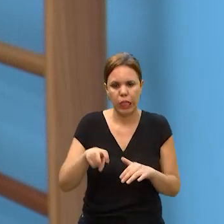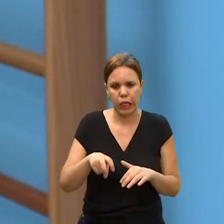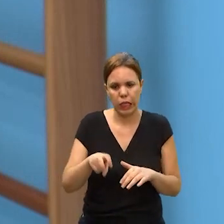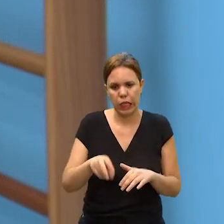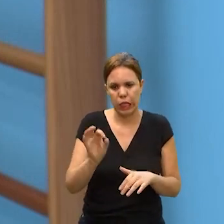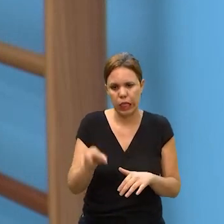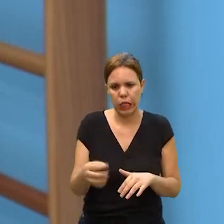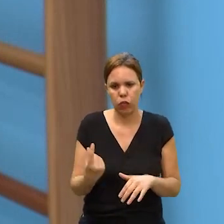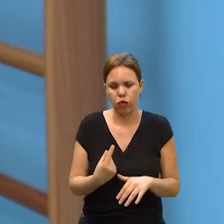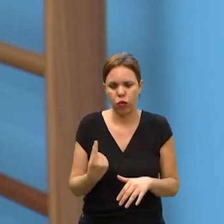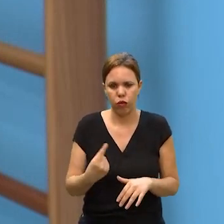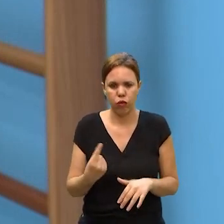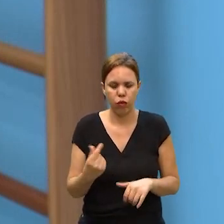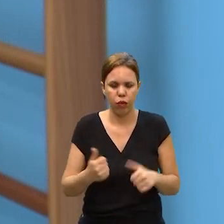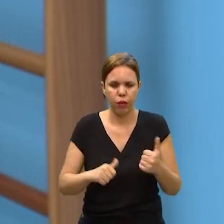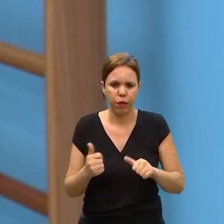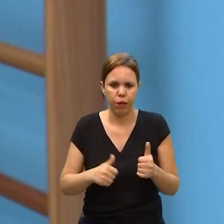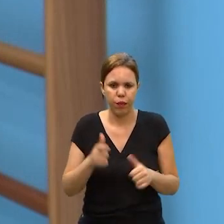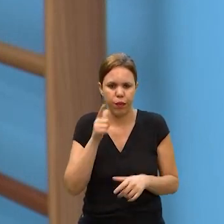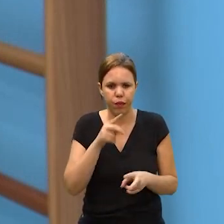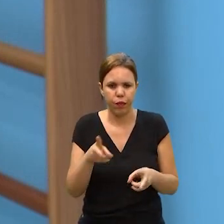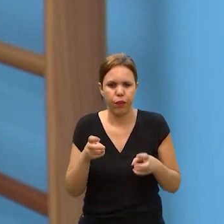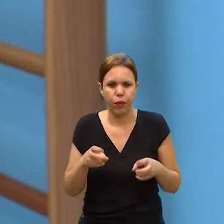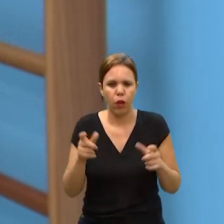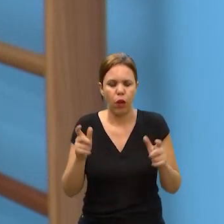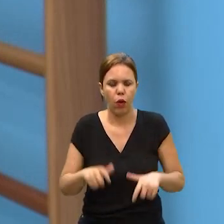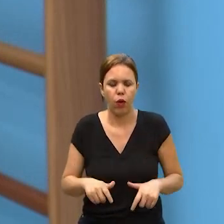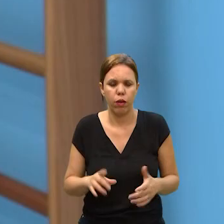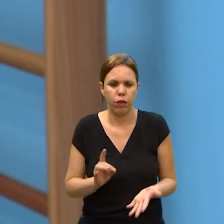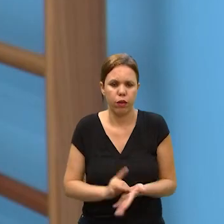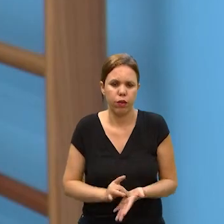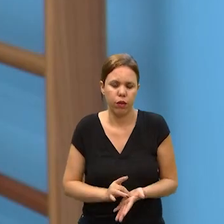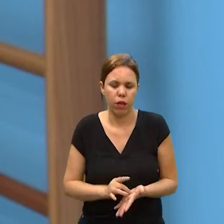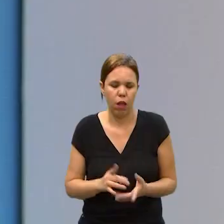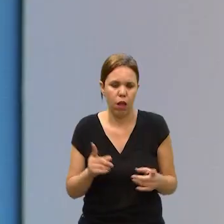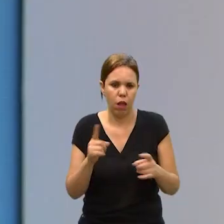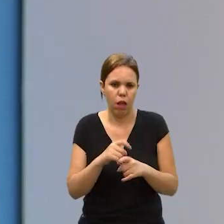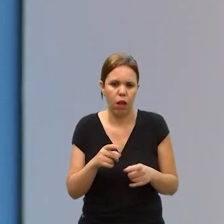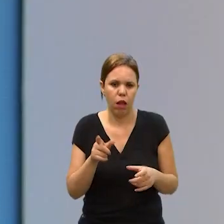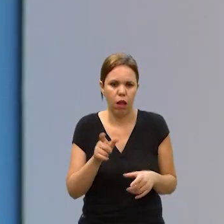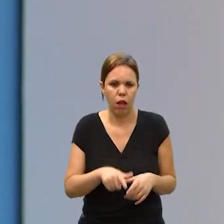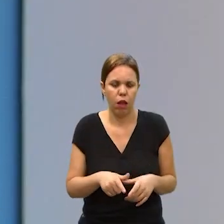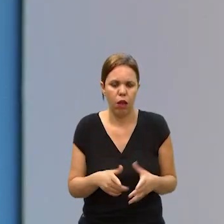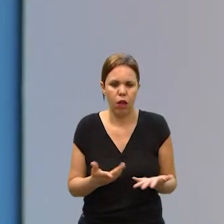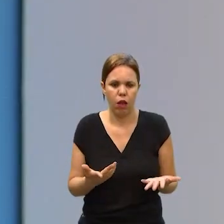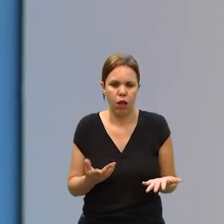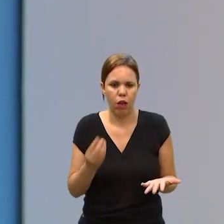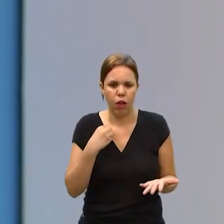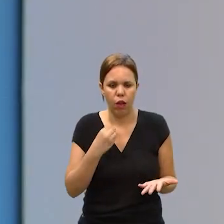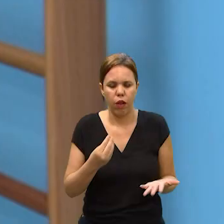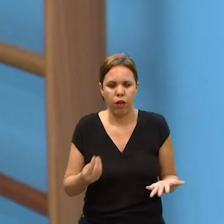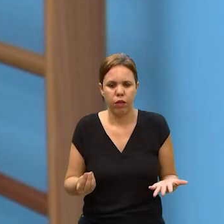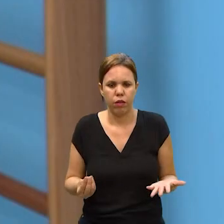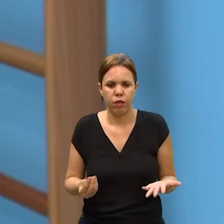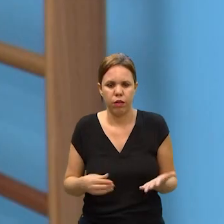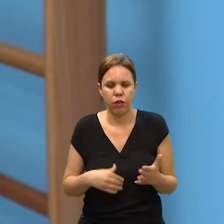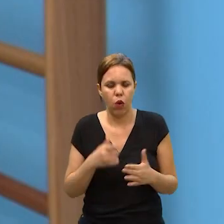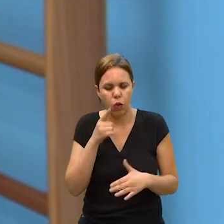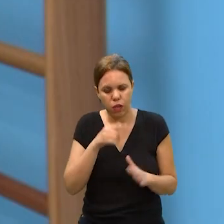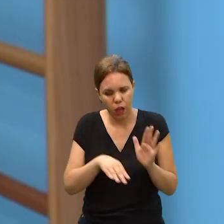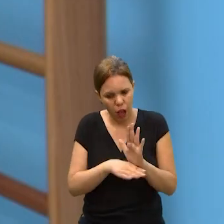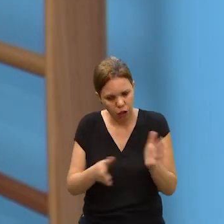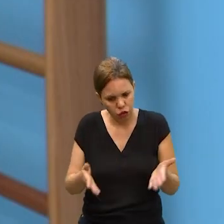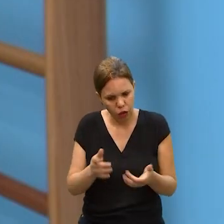ela fique sentada. Então, a partir dessa avaliação, eu consigo detectar onde realmente é a dificuldade, qual é o ponto fraco, para que eu